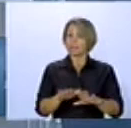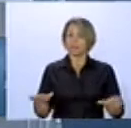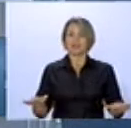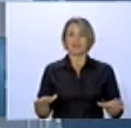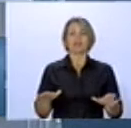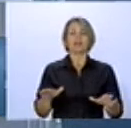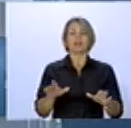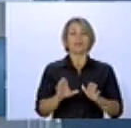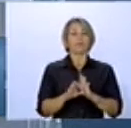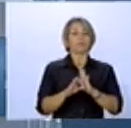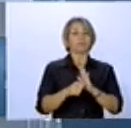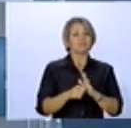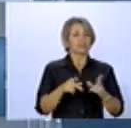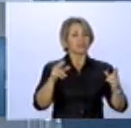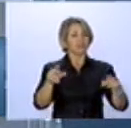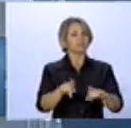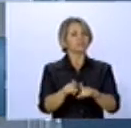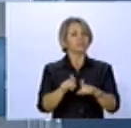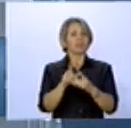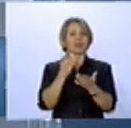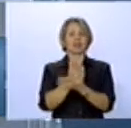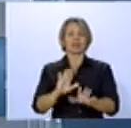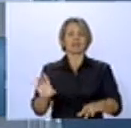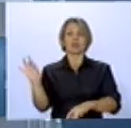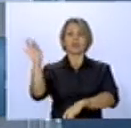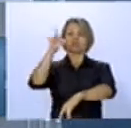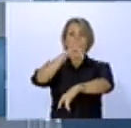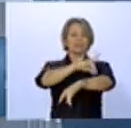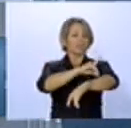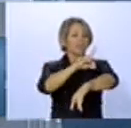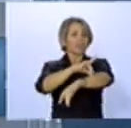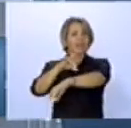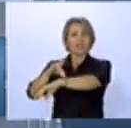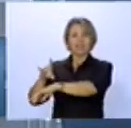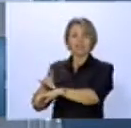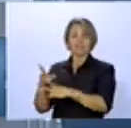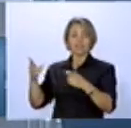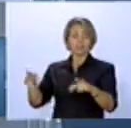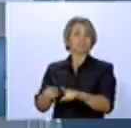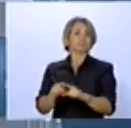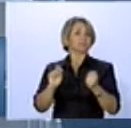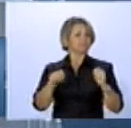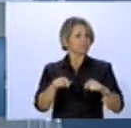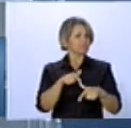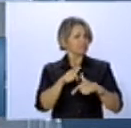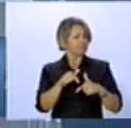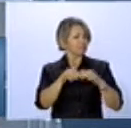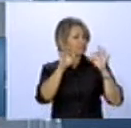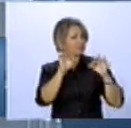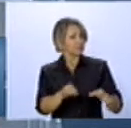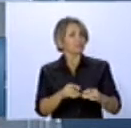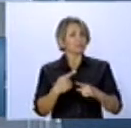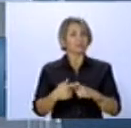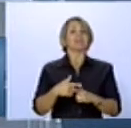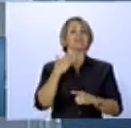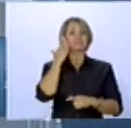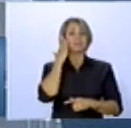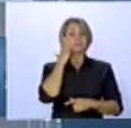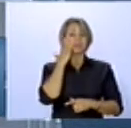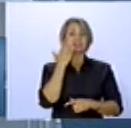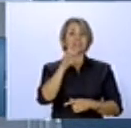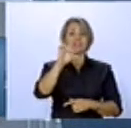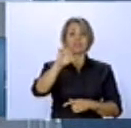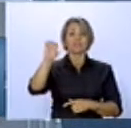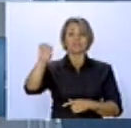dengue exigem atos concretos podemos afirmar com segurança que 99% dos brasileiros são